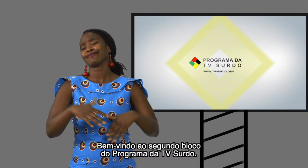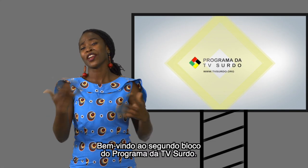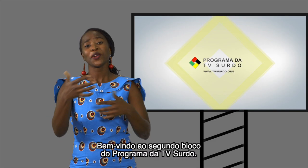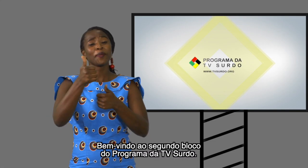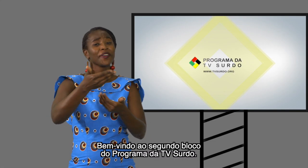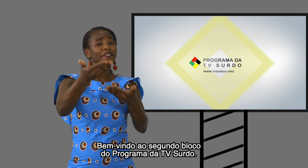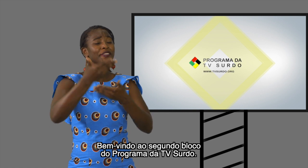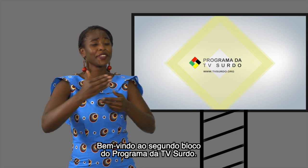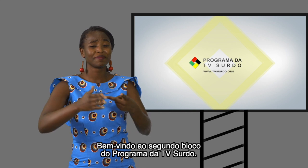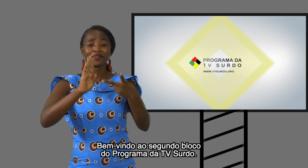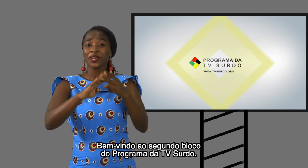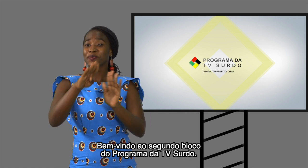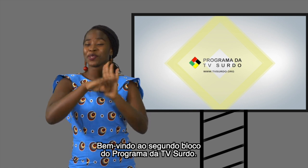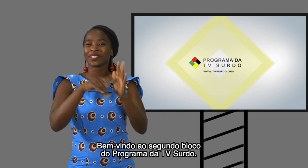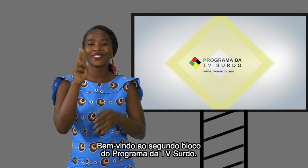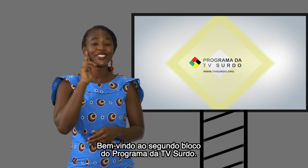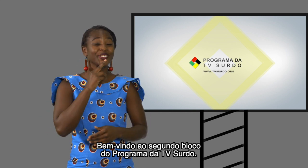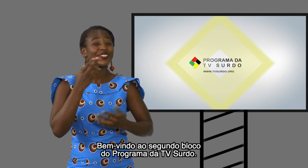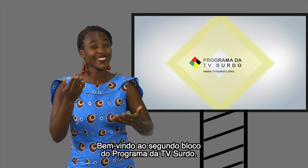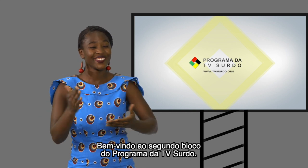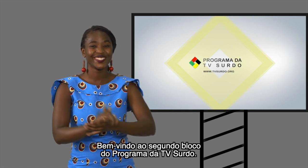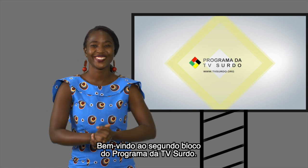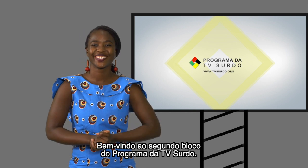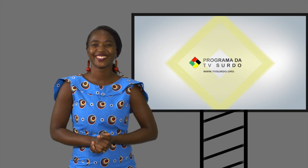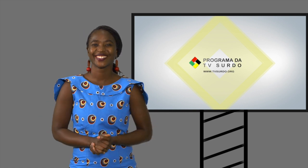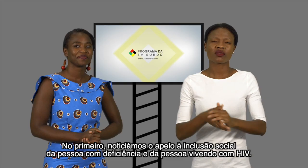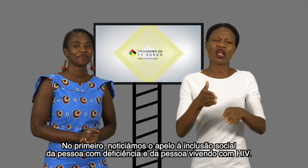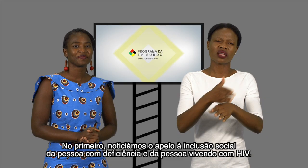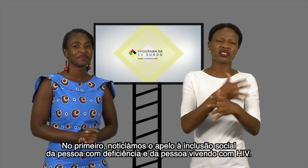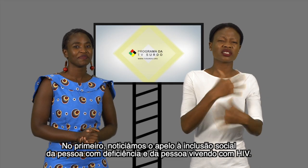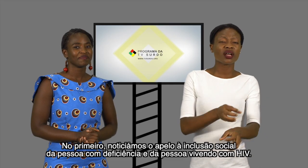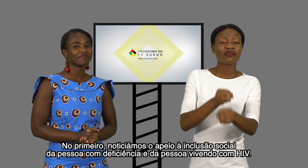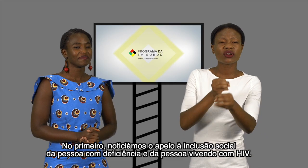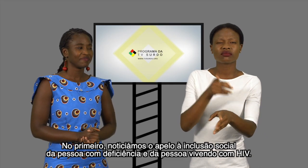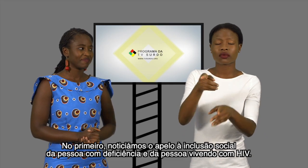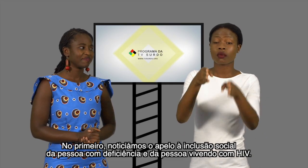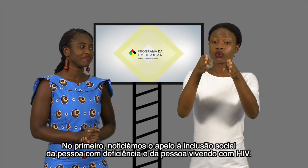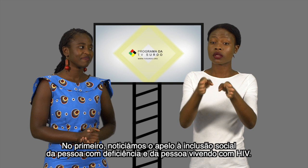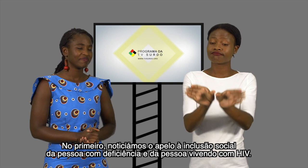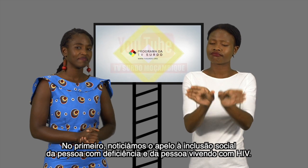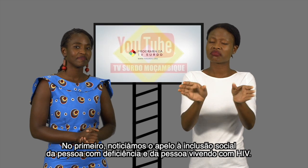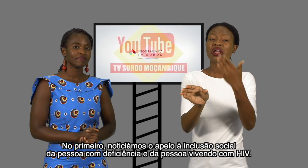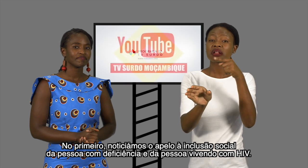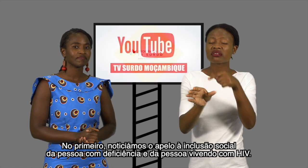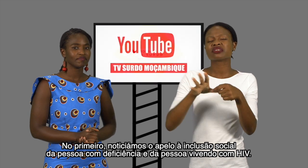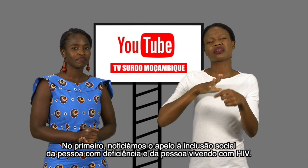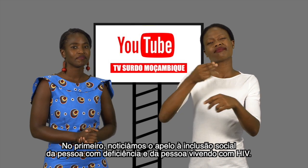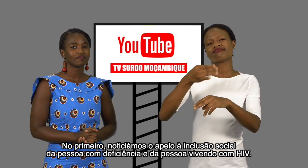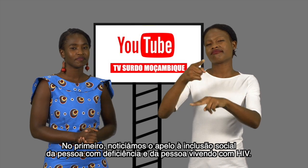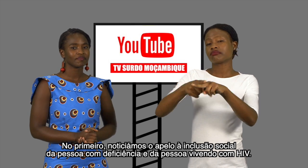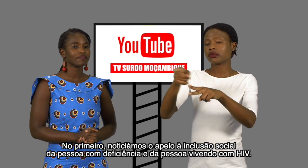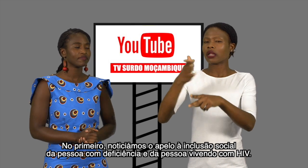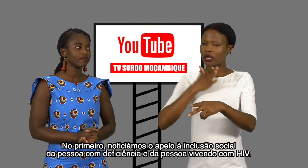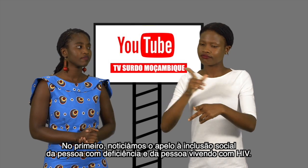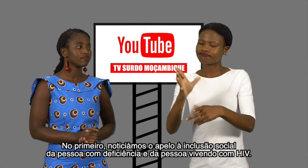Bem-vindo ao segundo bloco do programa da TV Surdo. No primeiro noticiamos o apelo à inclusão social